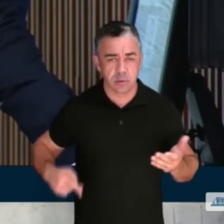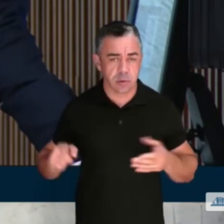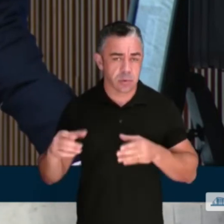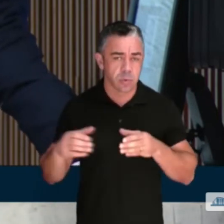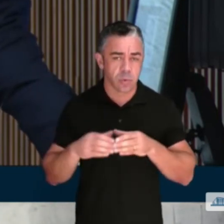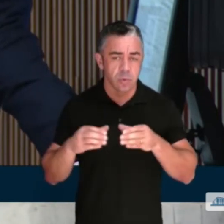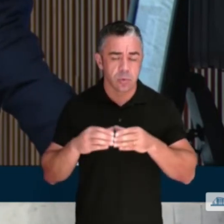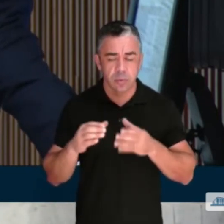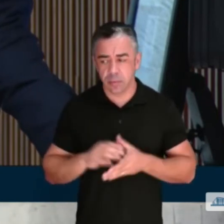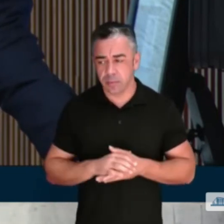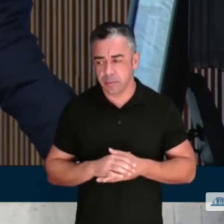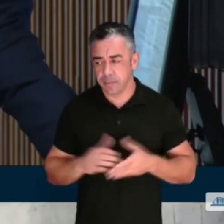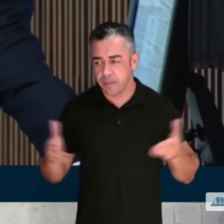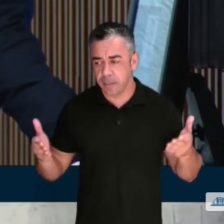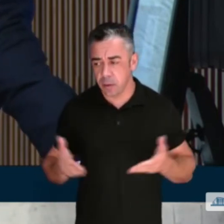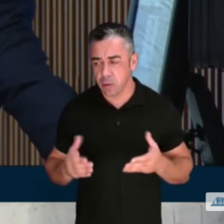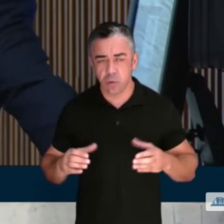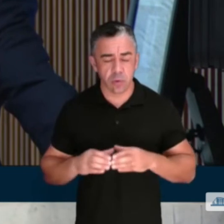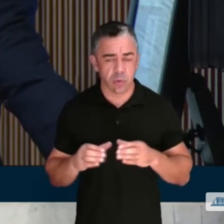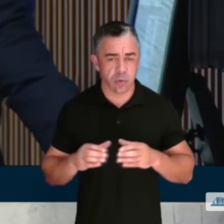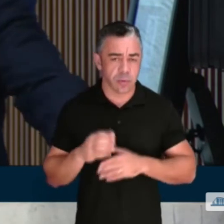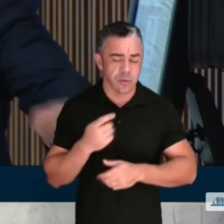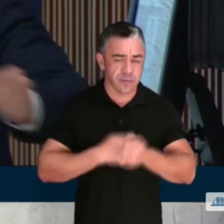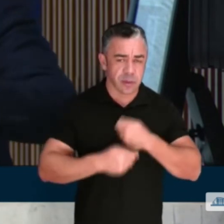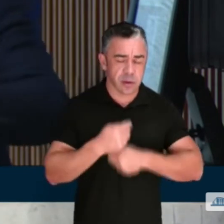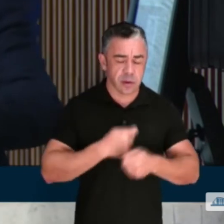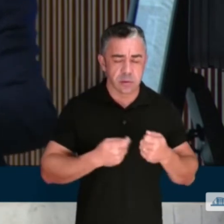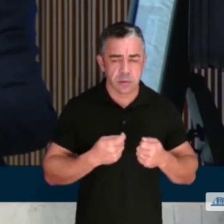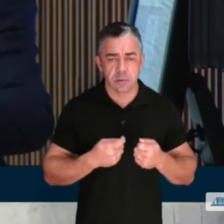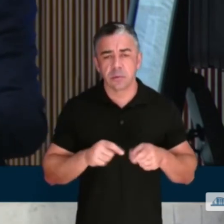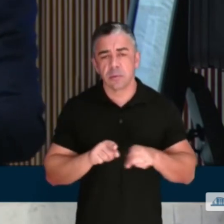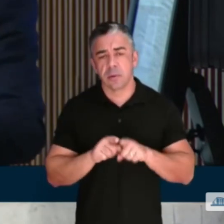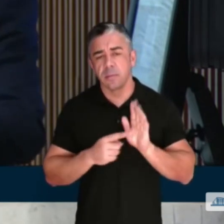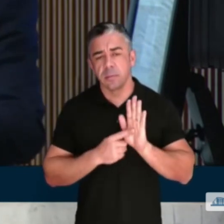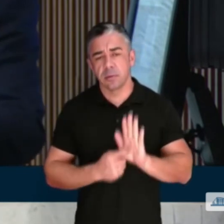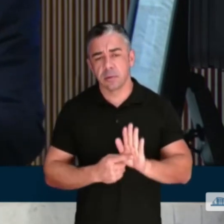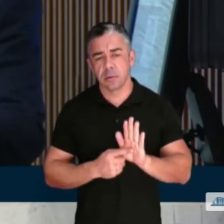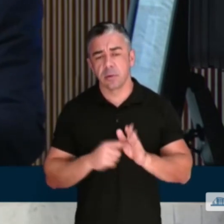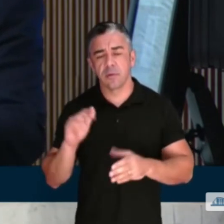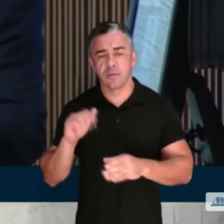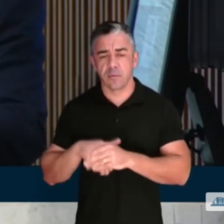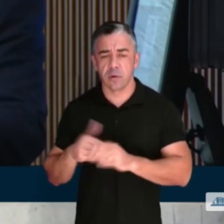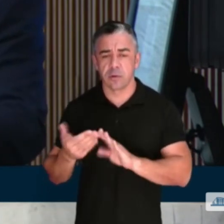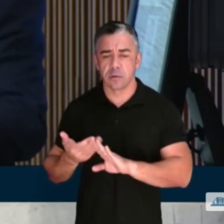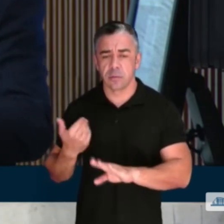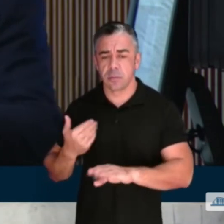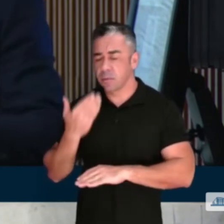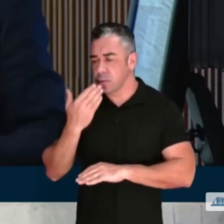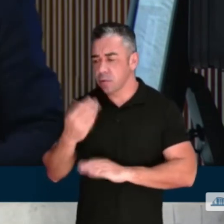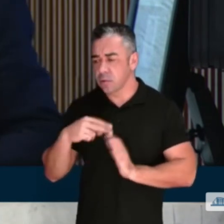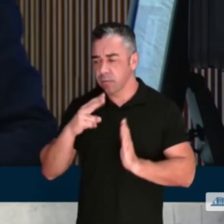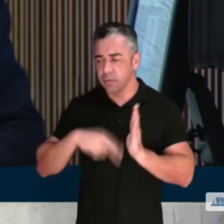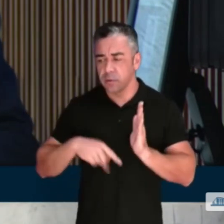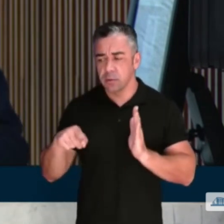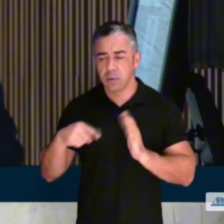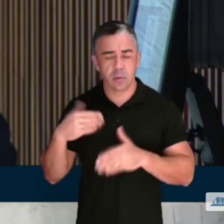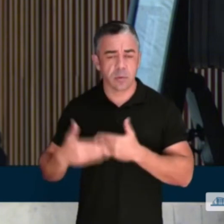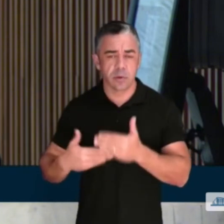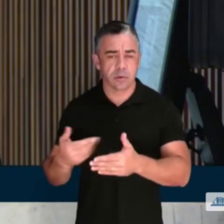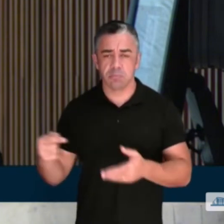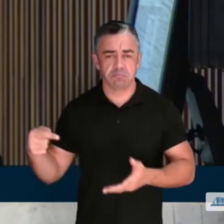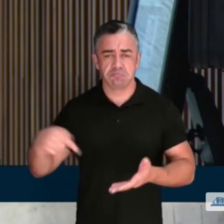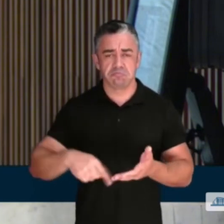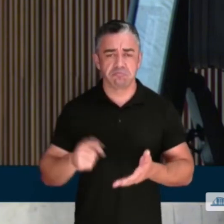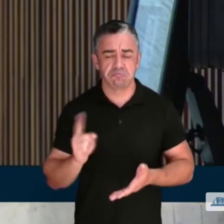comissão. Hoje, na Comissão de Finanças, eu apresentei voto em separado, foi pedido de vista e o processo não está